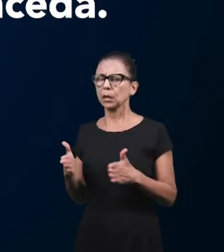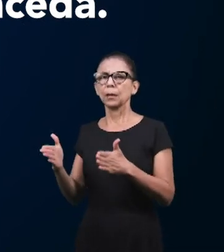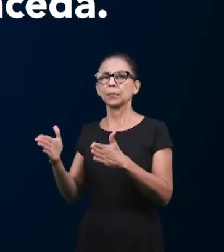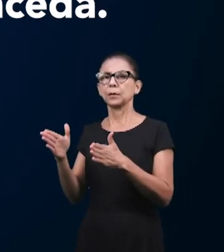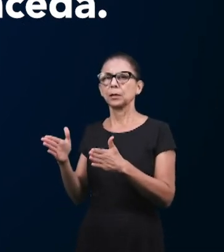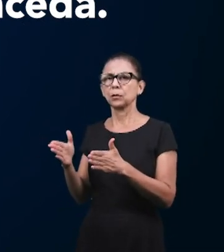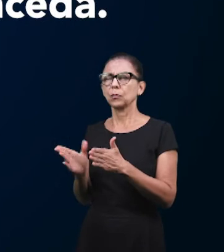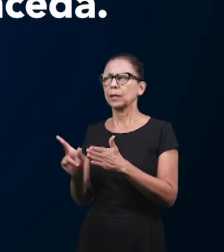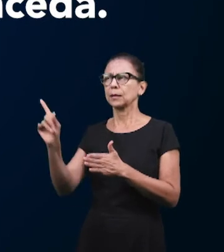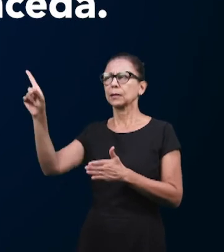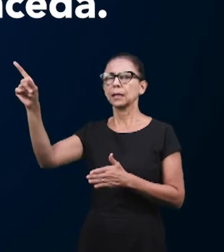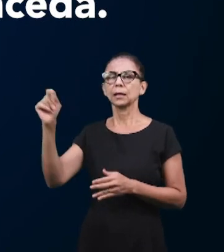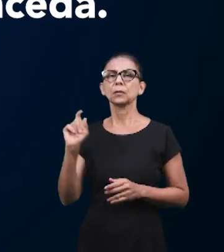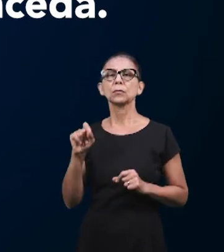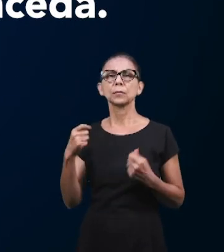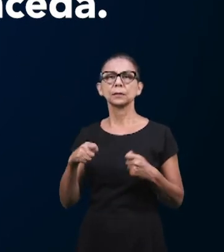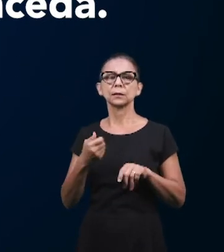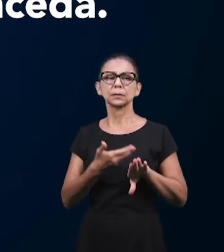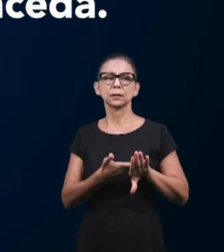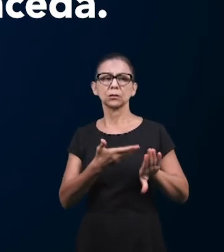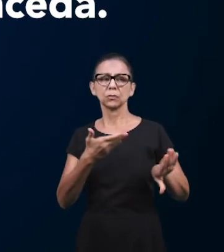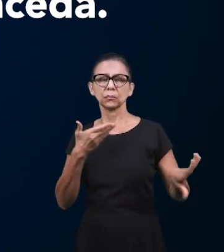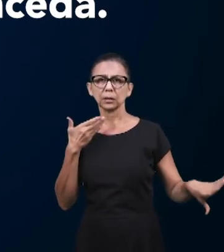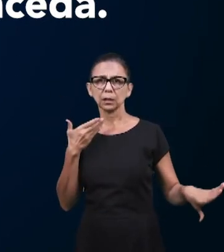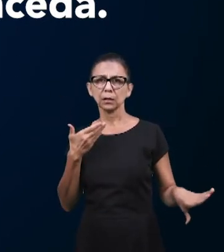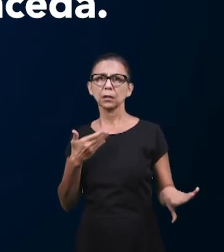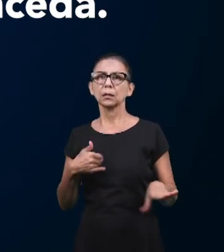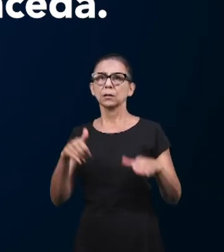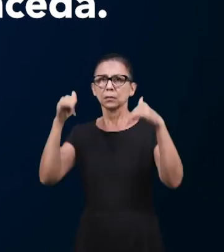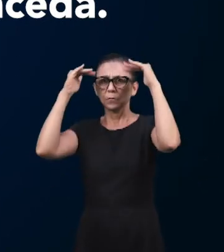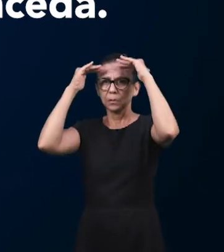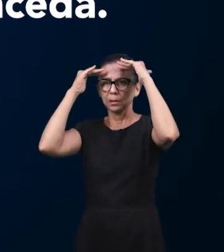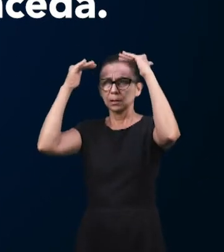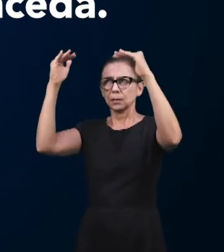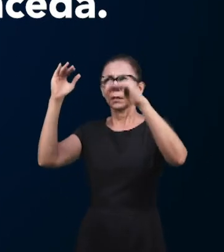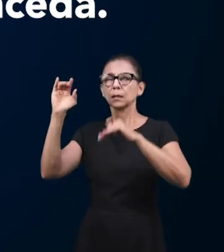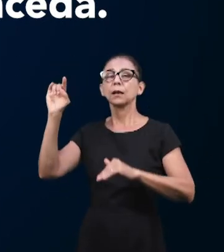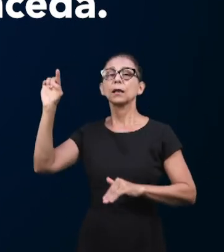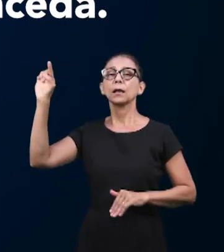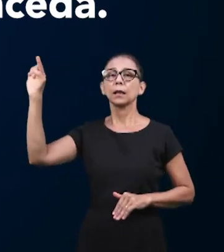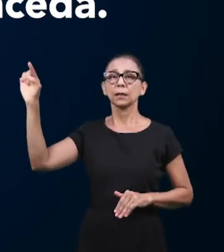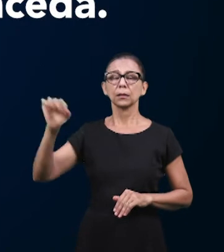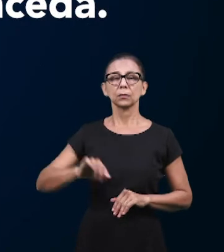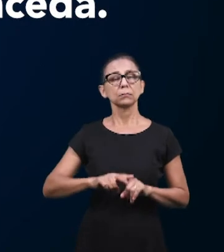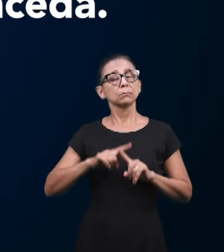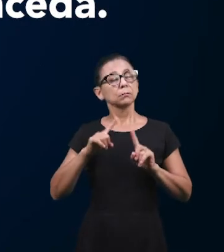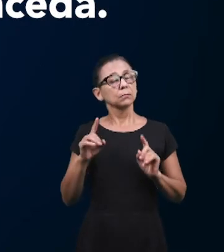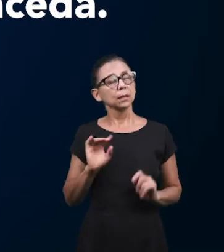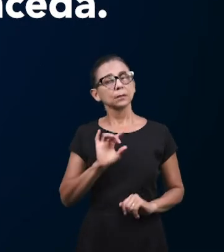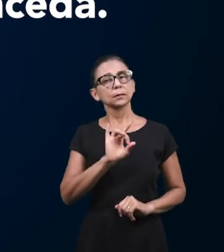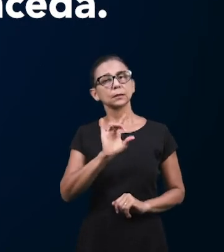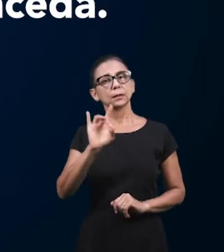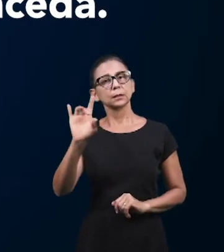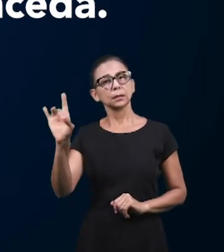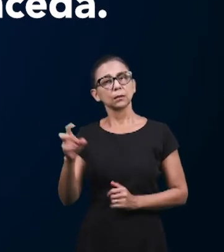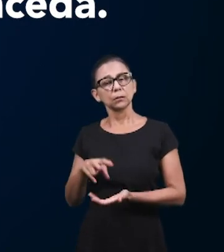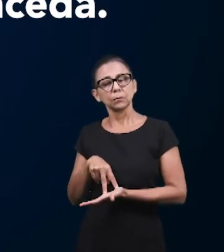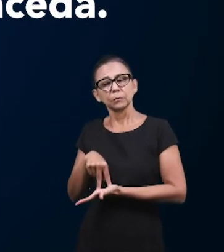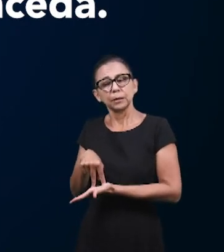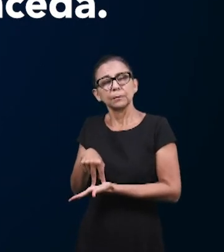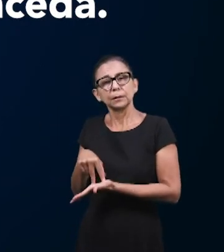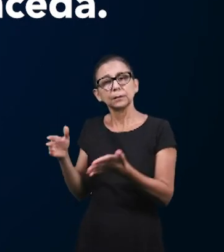uma vida em santificação segundo o coração de Deus. Mas cabe cada um de nós permanecer